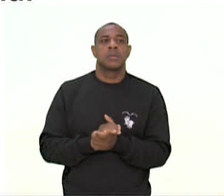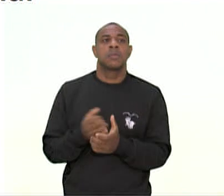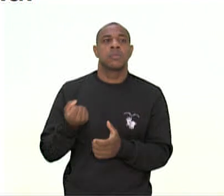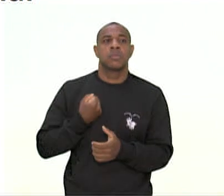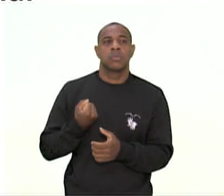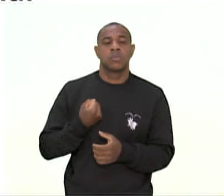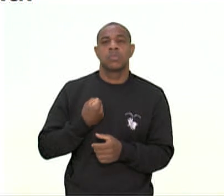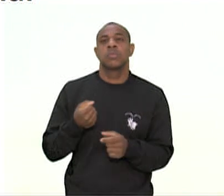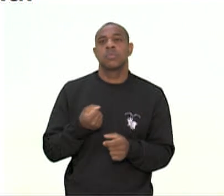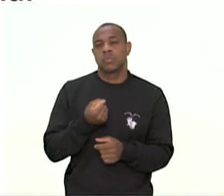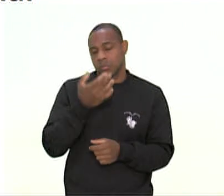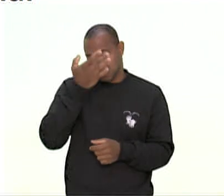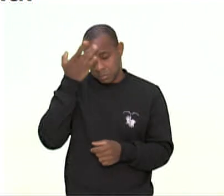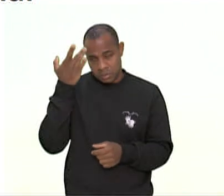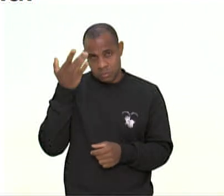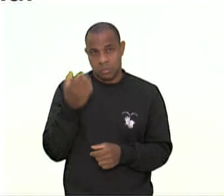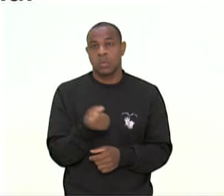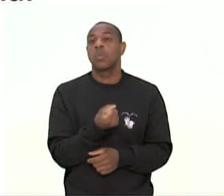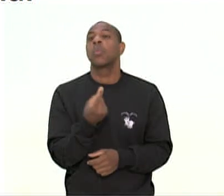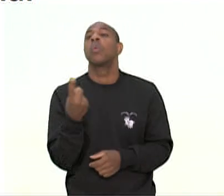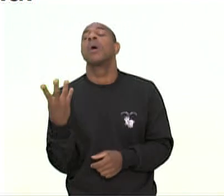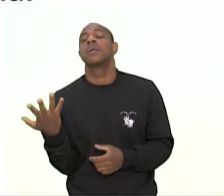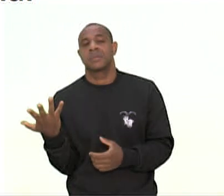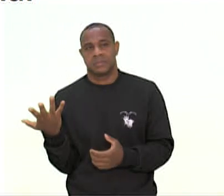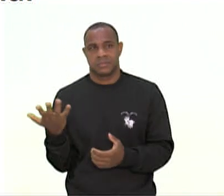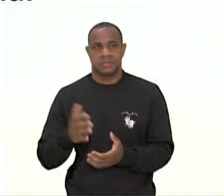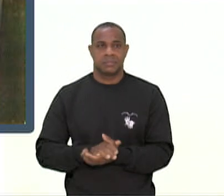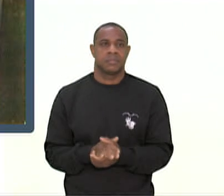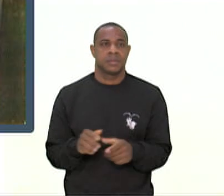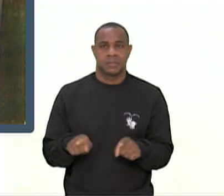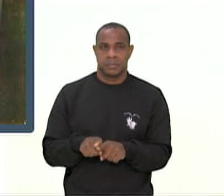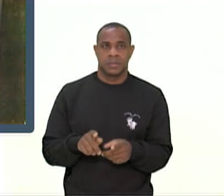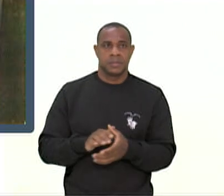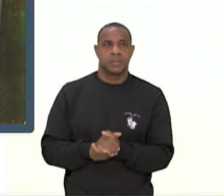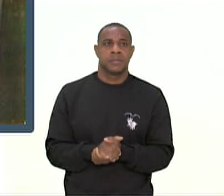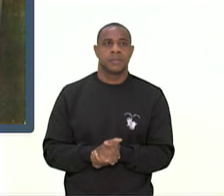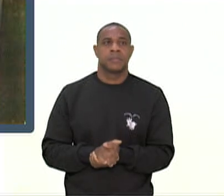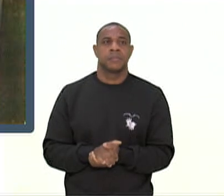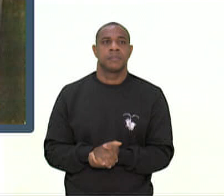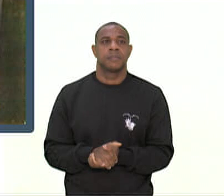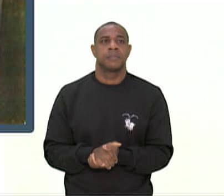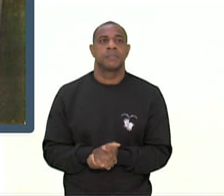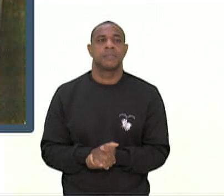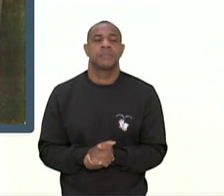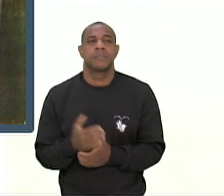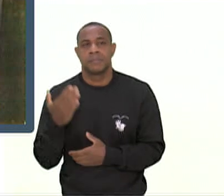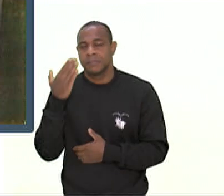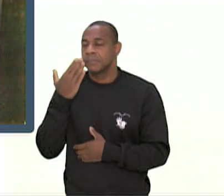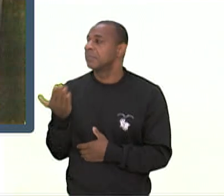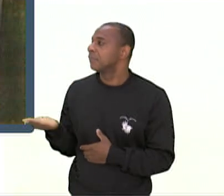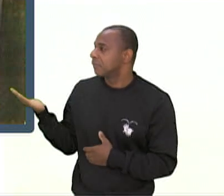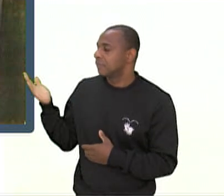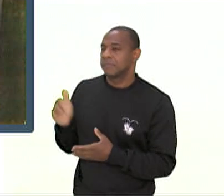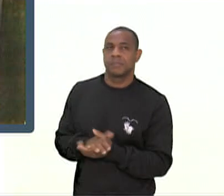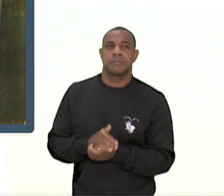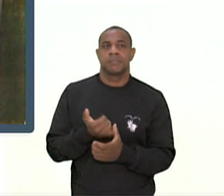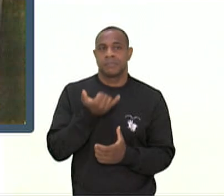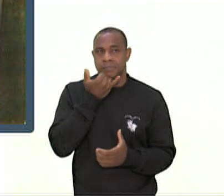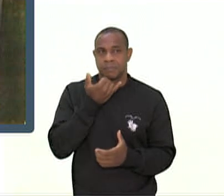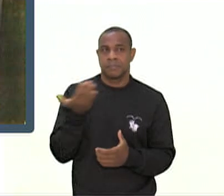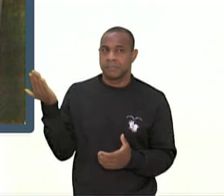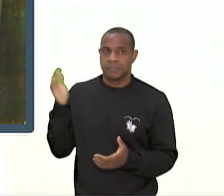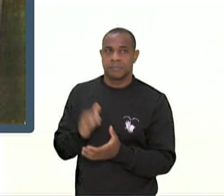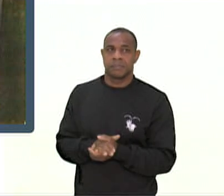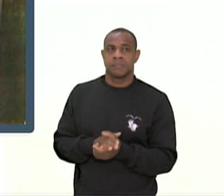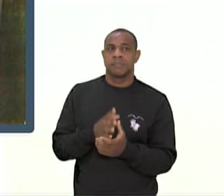do sintagma nominal e os seus termos determinantes. Então, aqui para vocês, para vocês conhecerem um